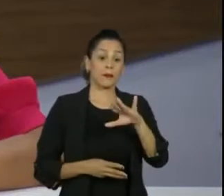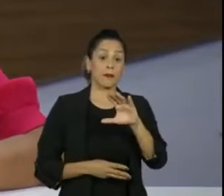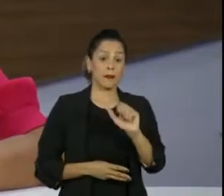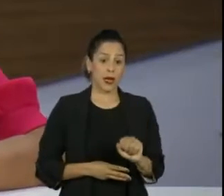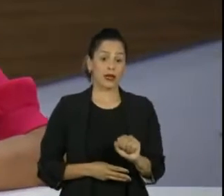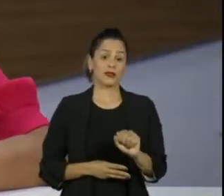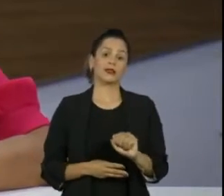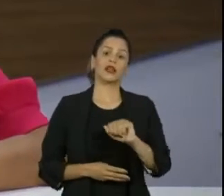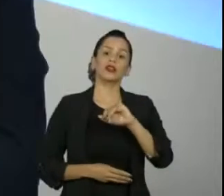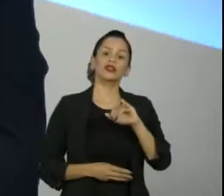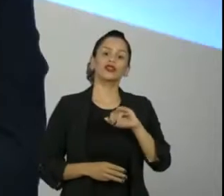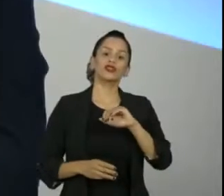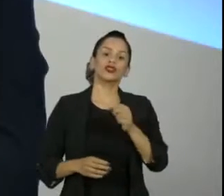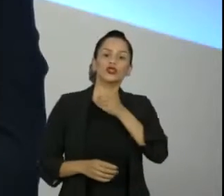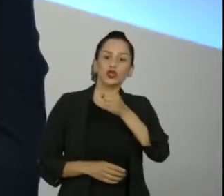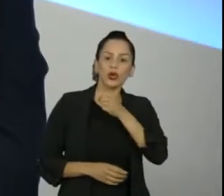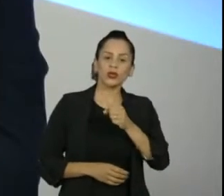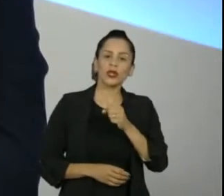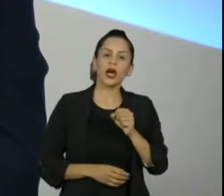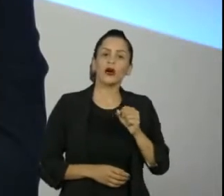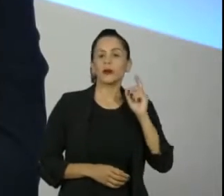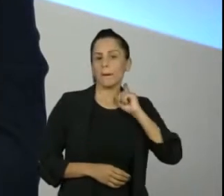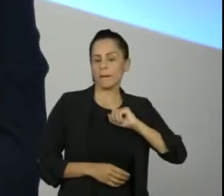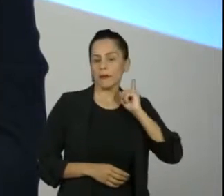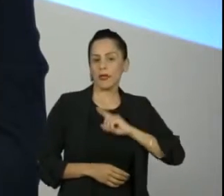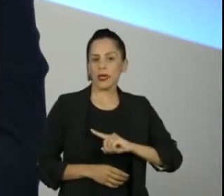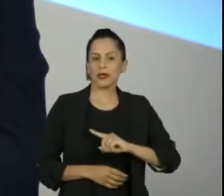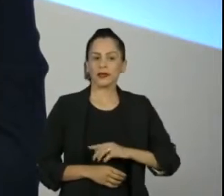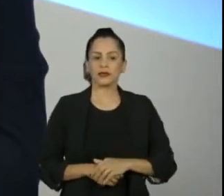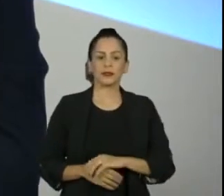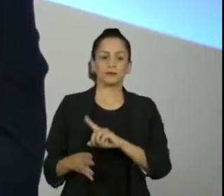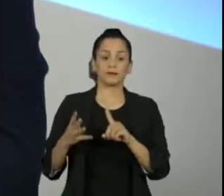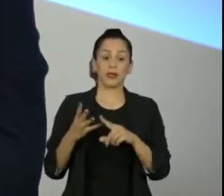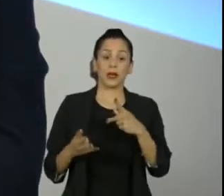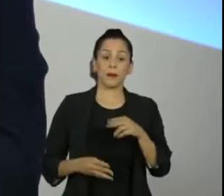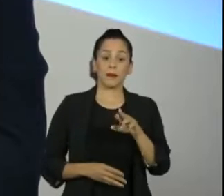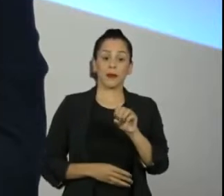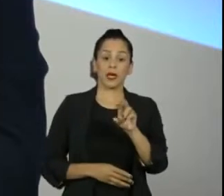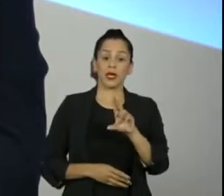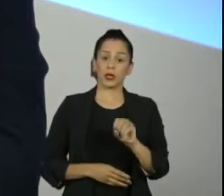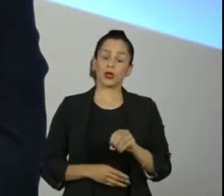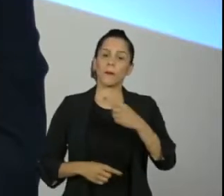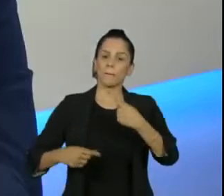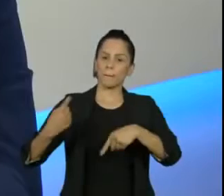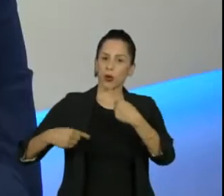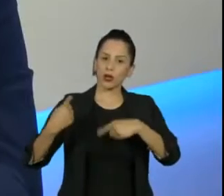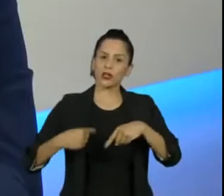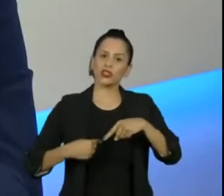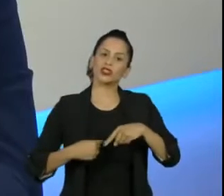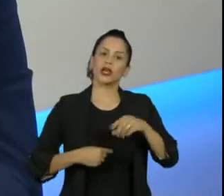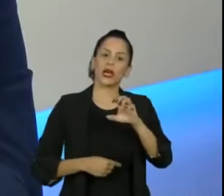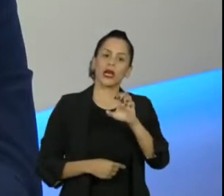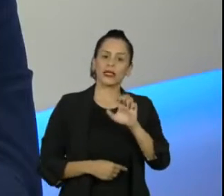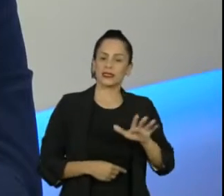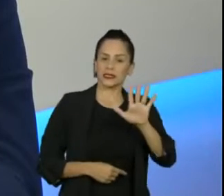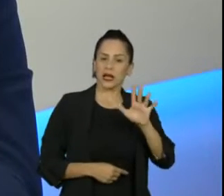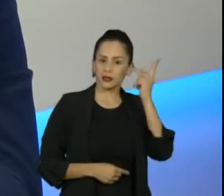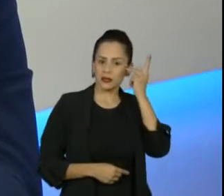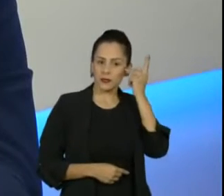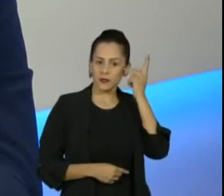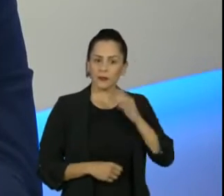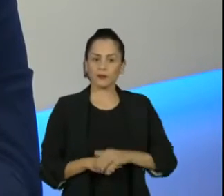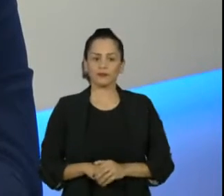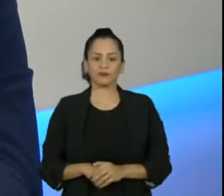O Estado de Minas. Pedro Venceslau, repórter de política do jornal O Estado de São Paulo. E Ricardo Correa, editor